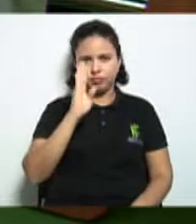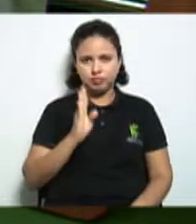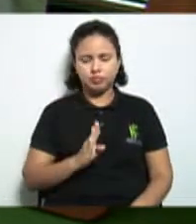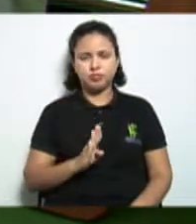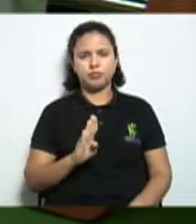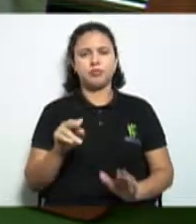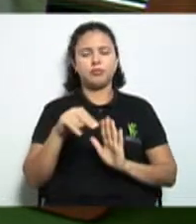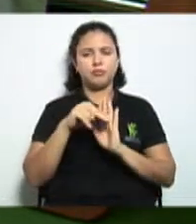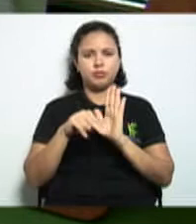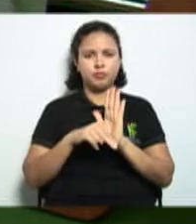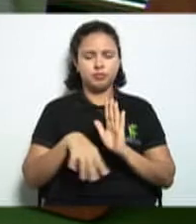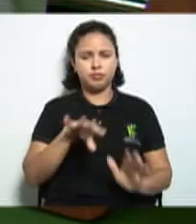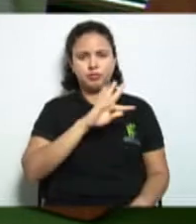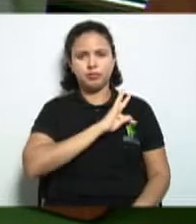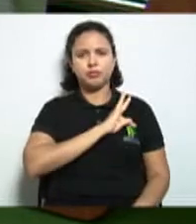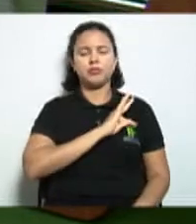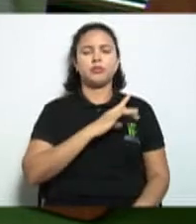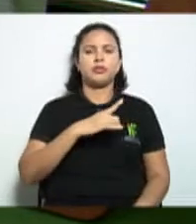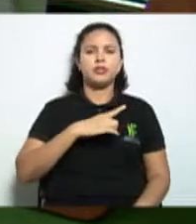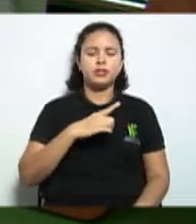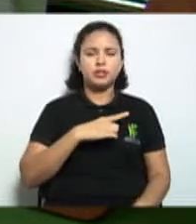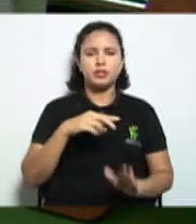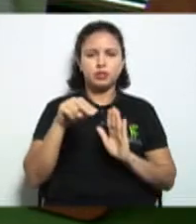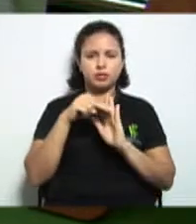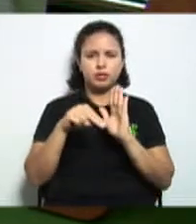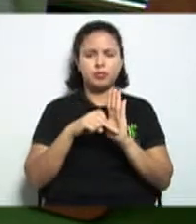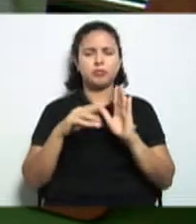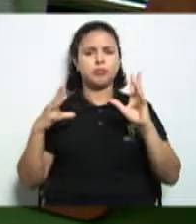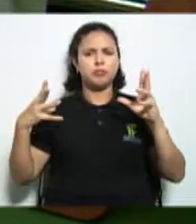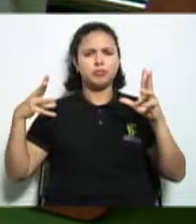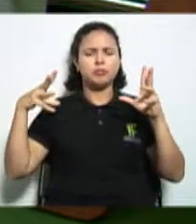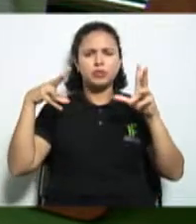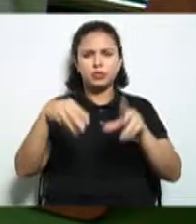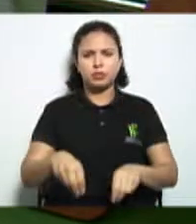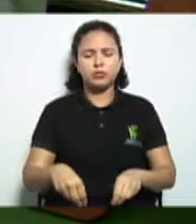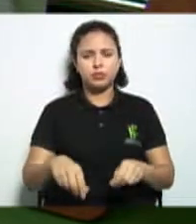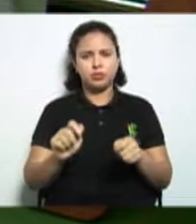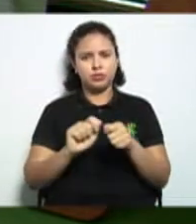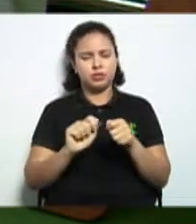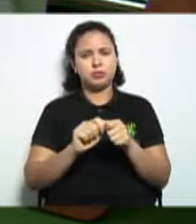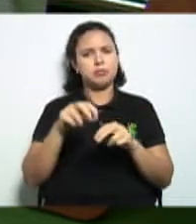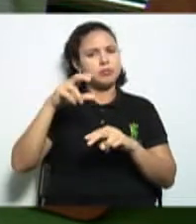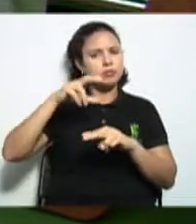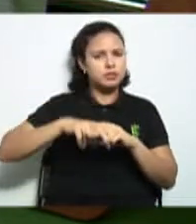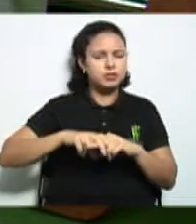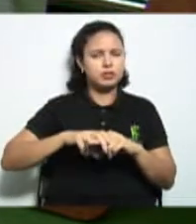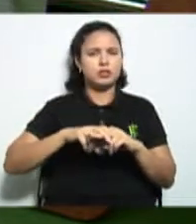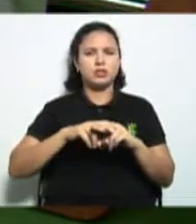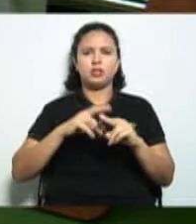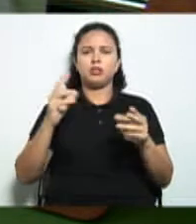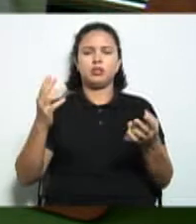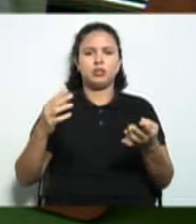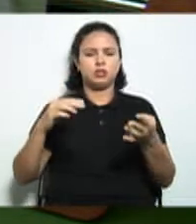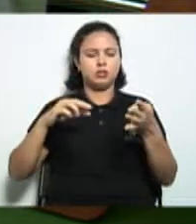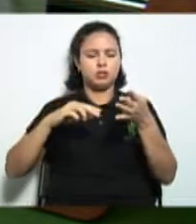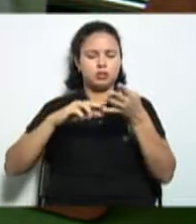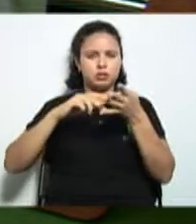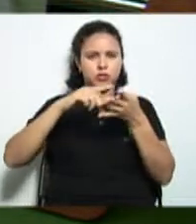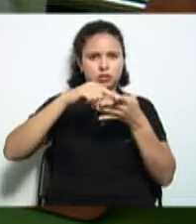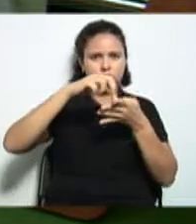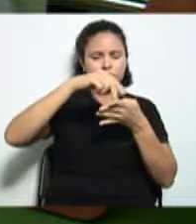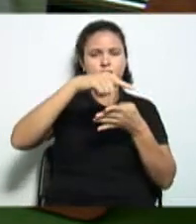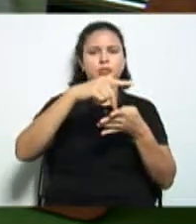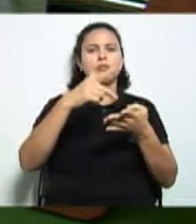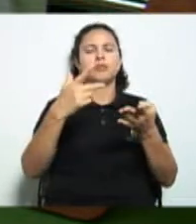Técnicas, ela tem norma para tudo. Então, para fazer cadeira, escada, calçada,